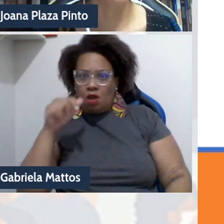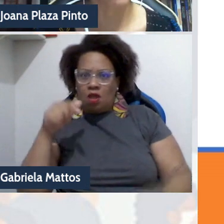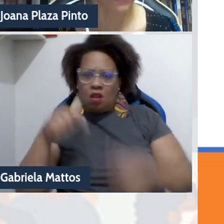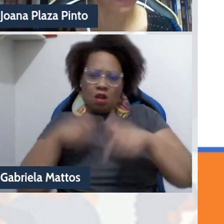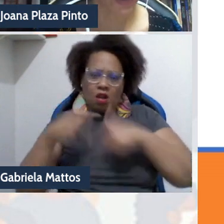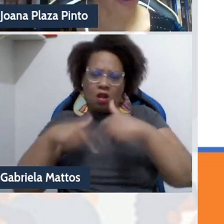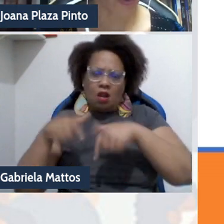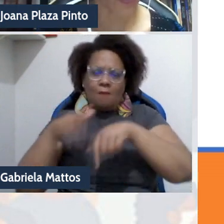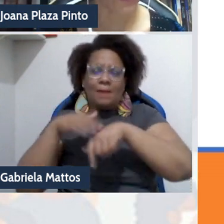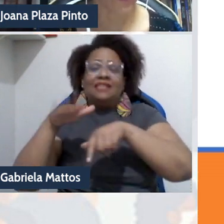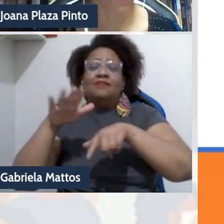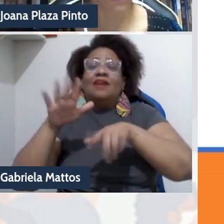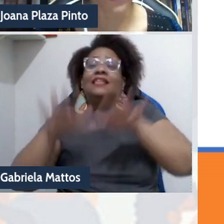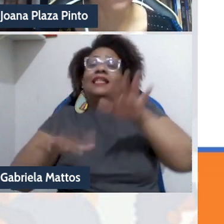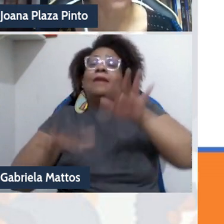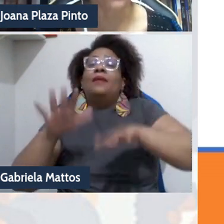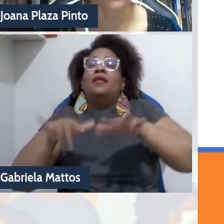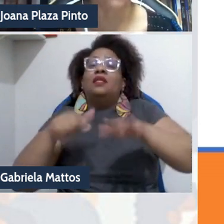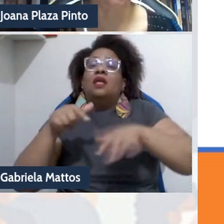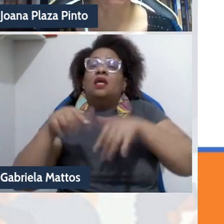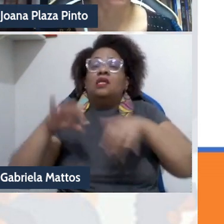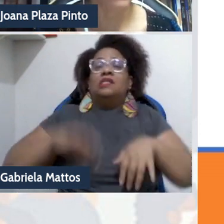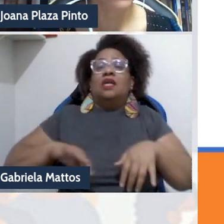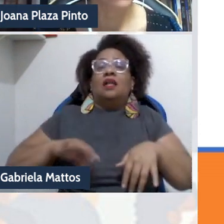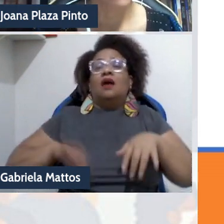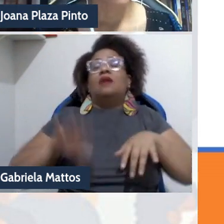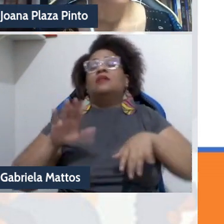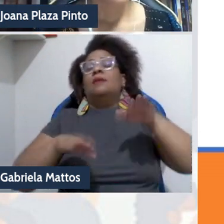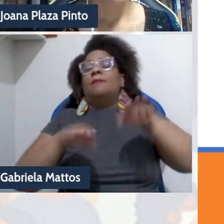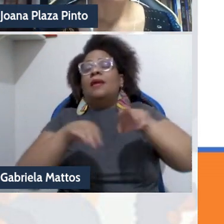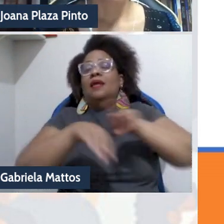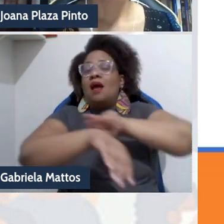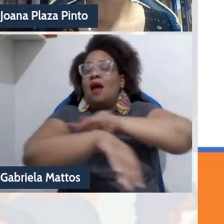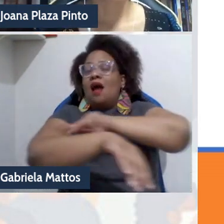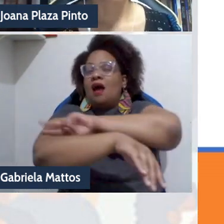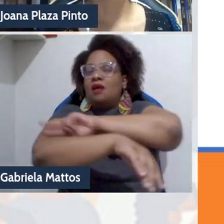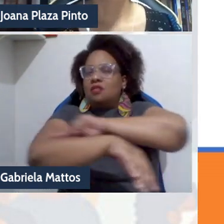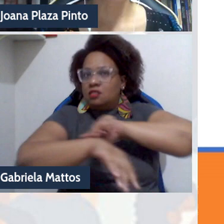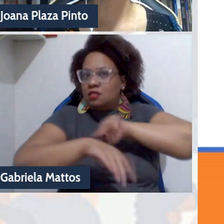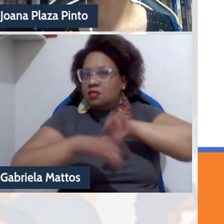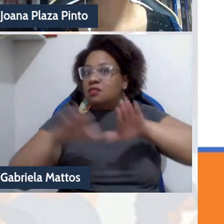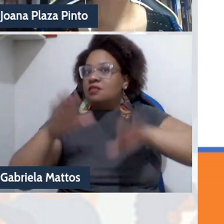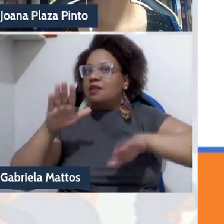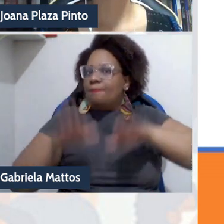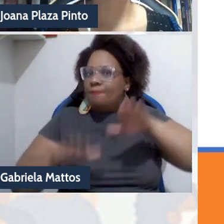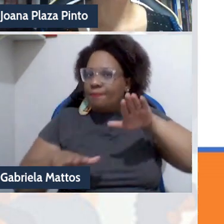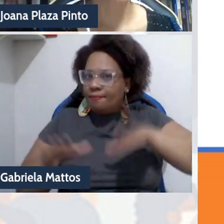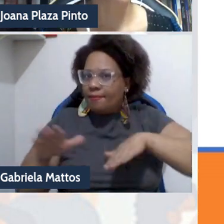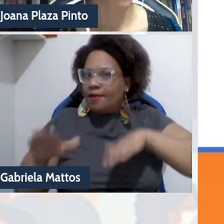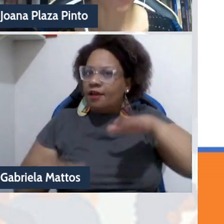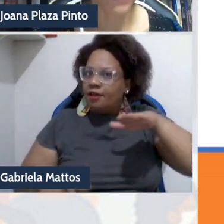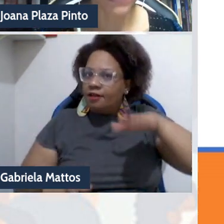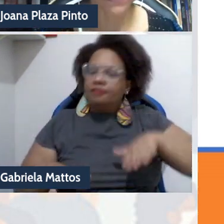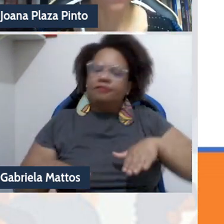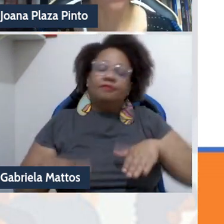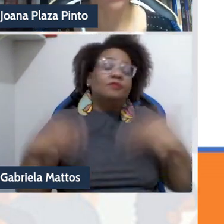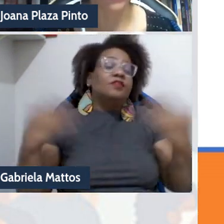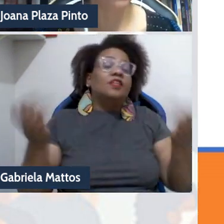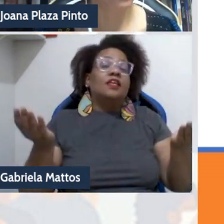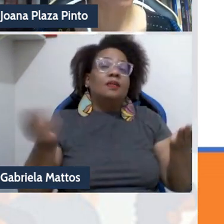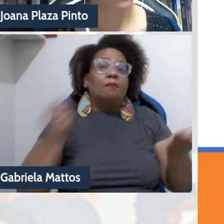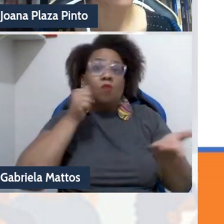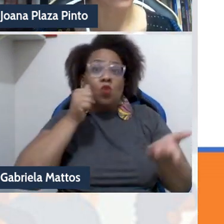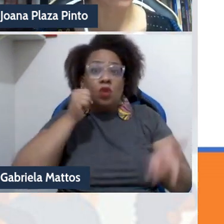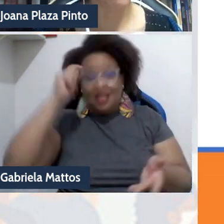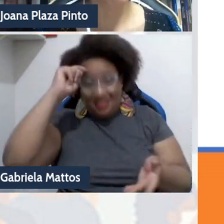a renda e de acordo com a raça, né? O que significa que as mulheres negras pobres têm uma